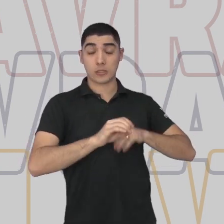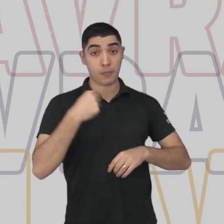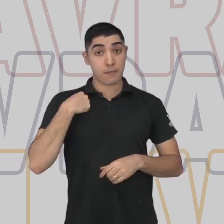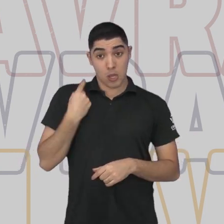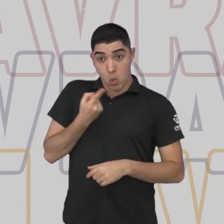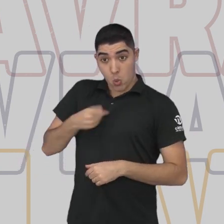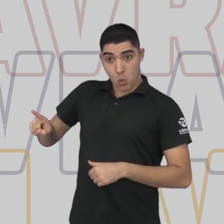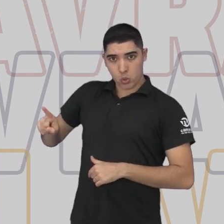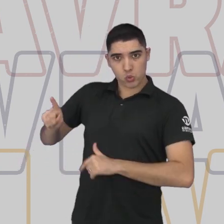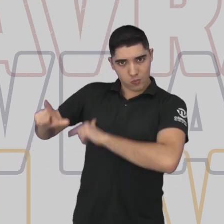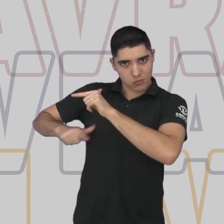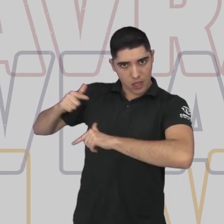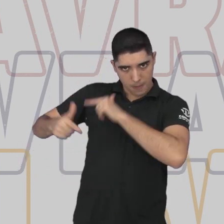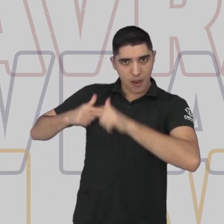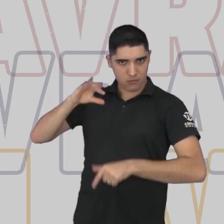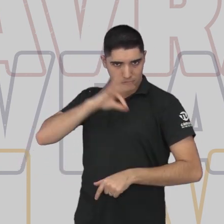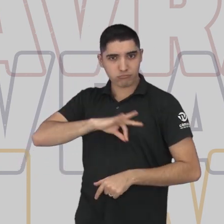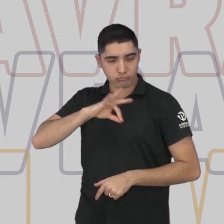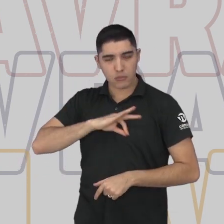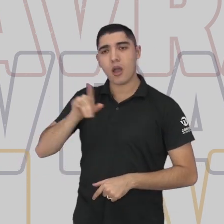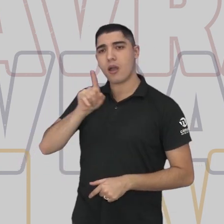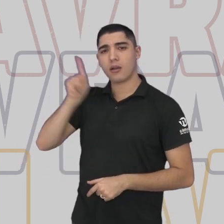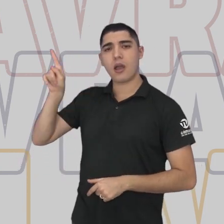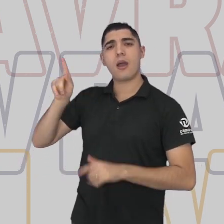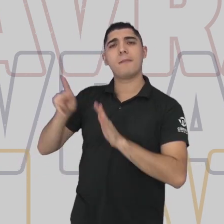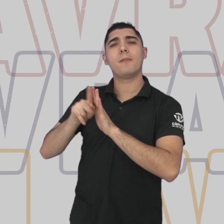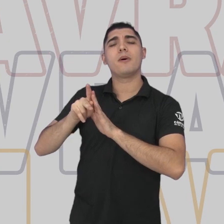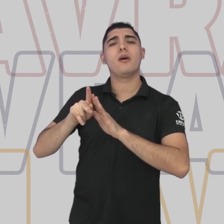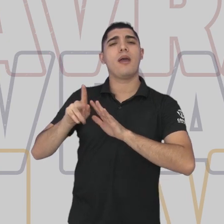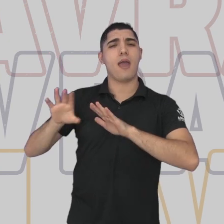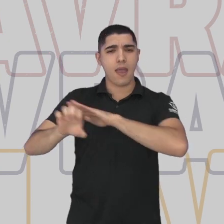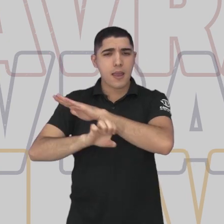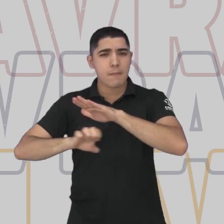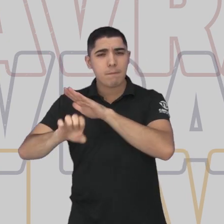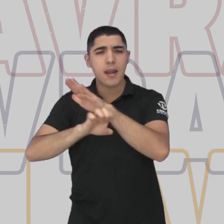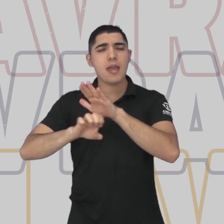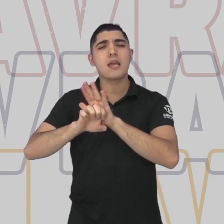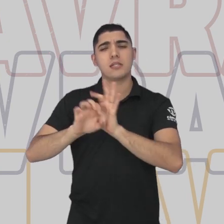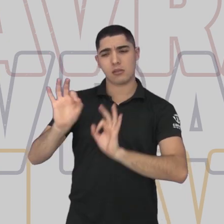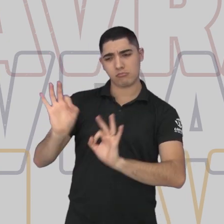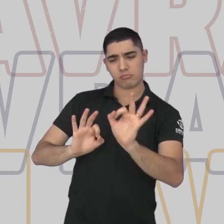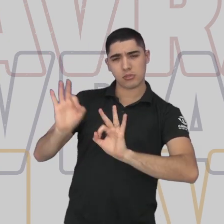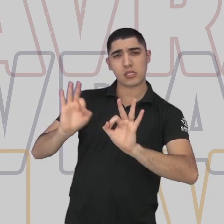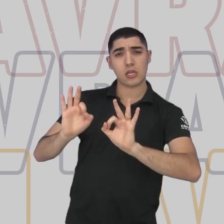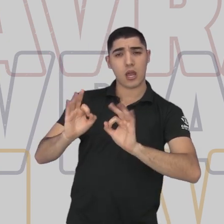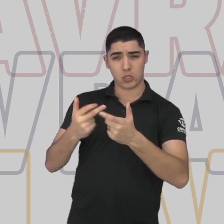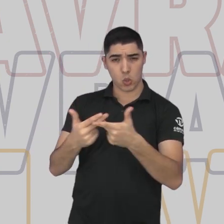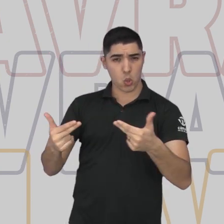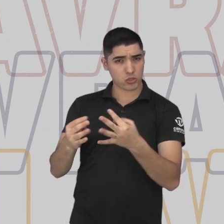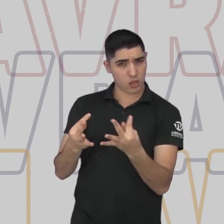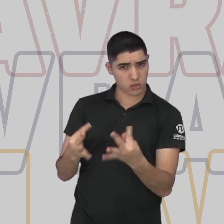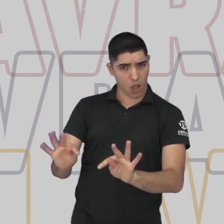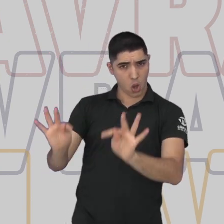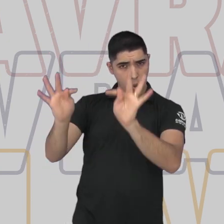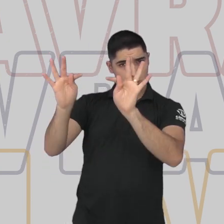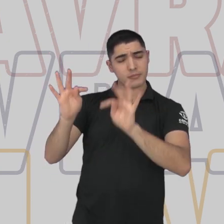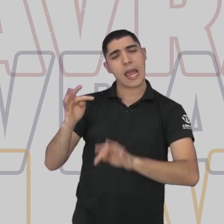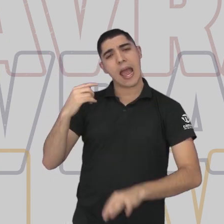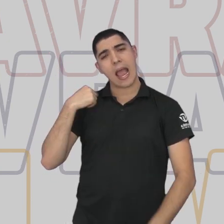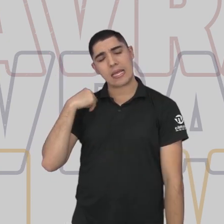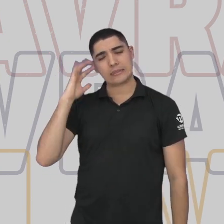emprego foi a Imagem, né, uma empresa que fazia várias coisas assim tecnológicas. E